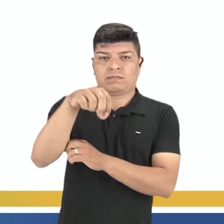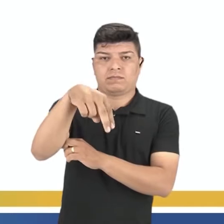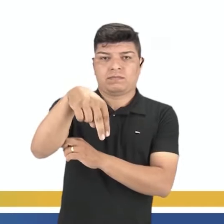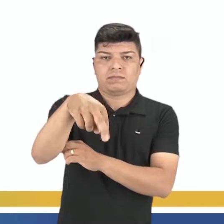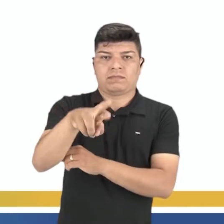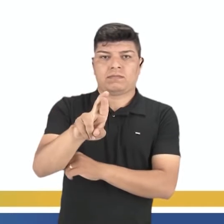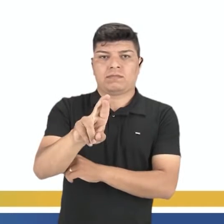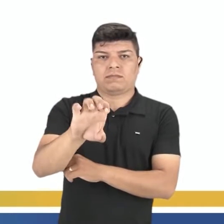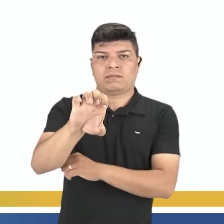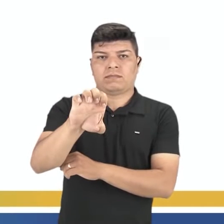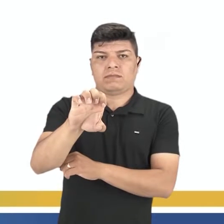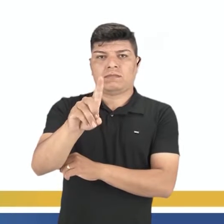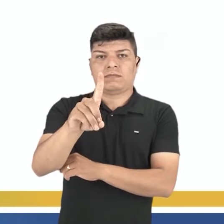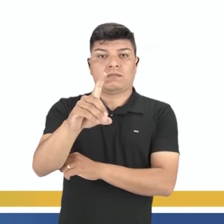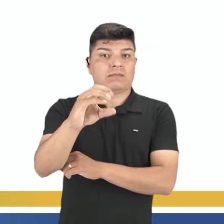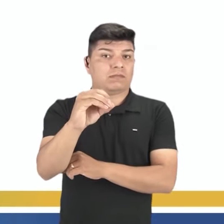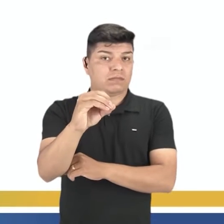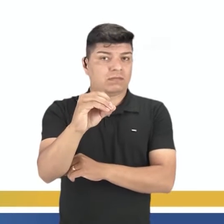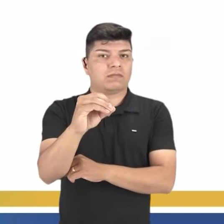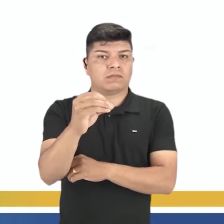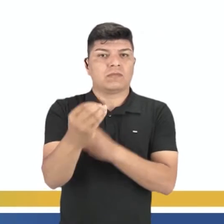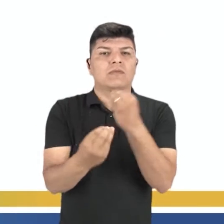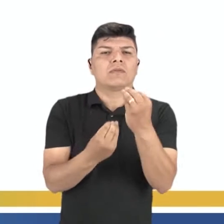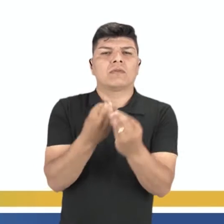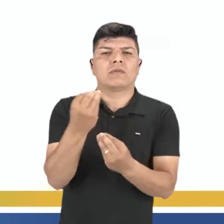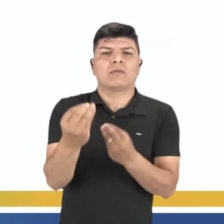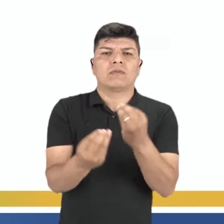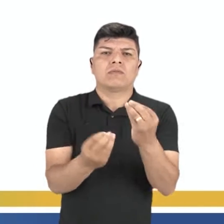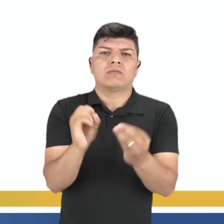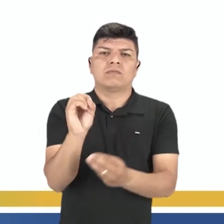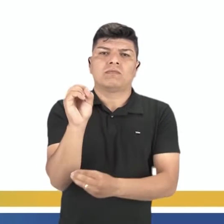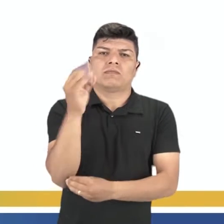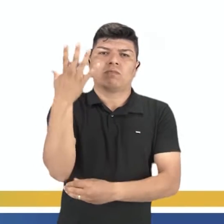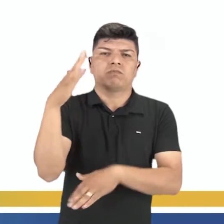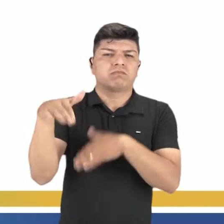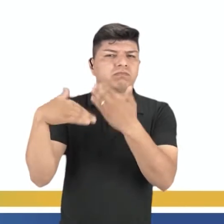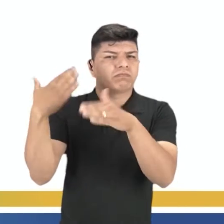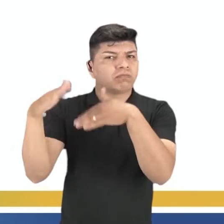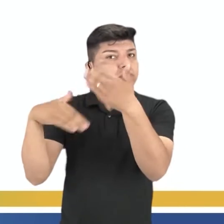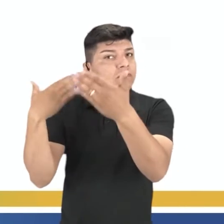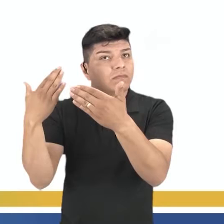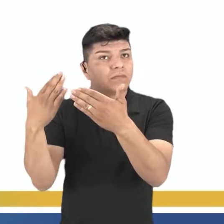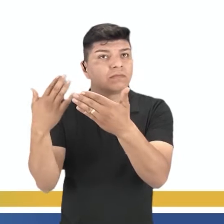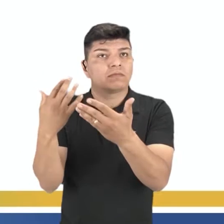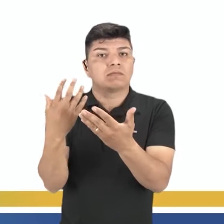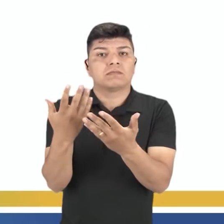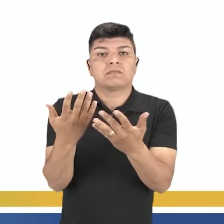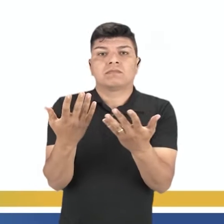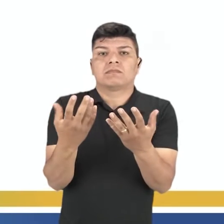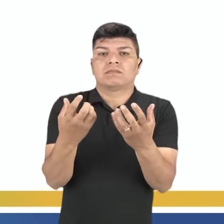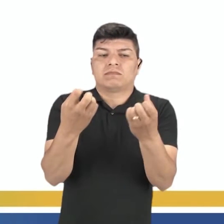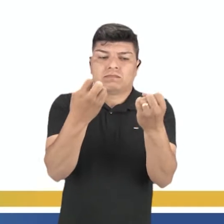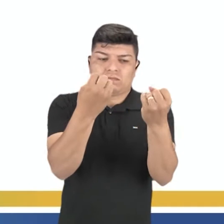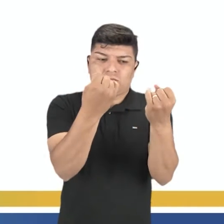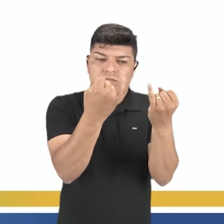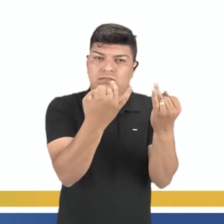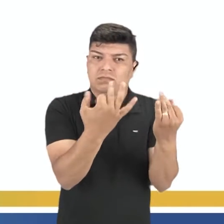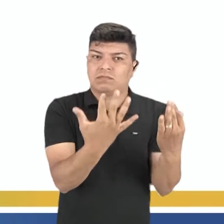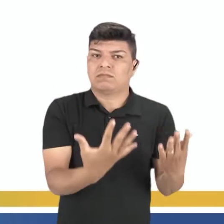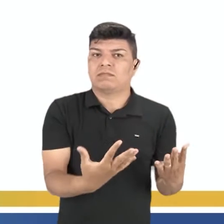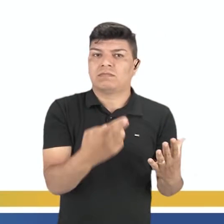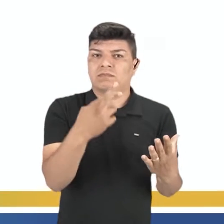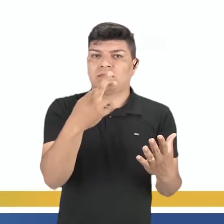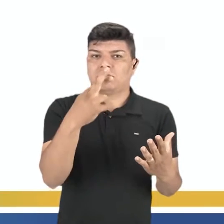é o enredo? É a forma como os acontecimentos se desenrolam, é o contar da história,